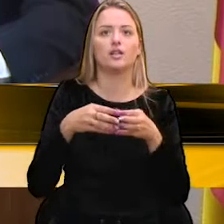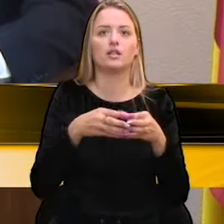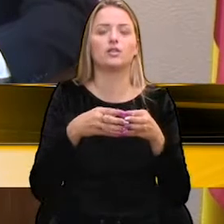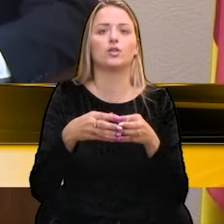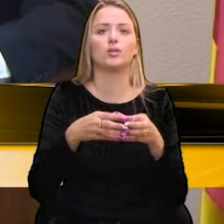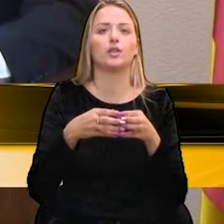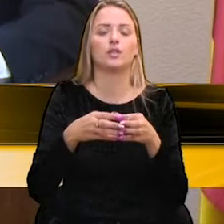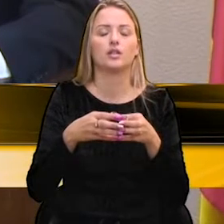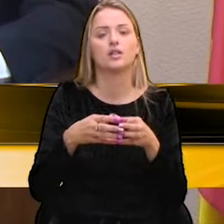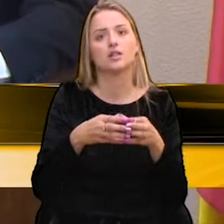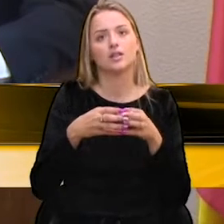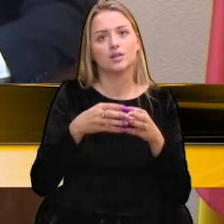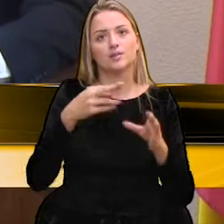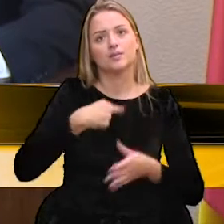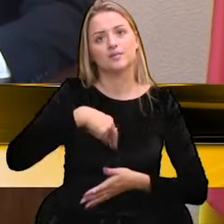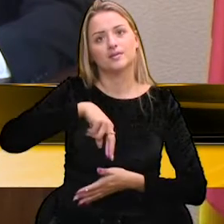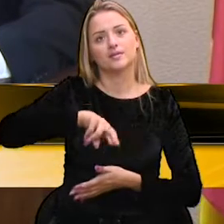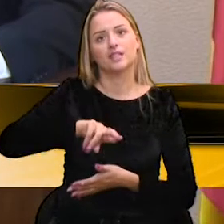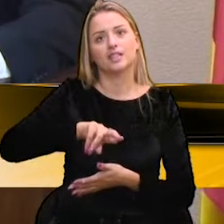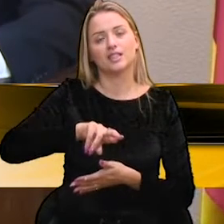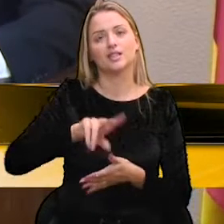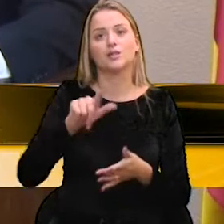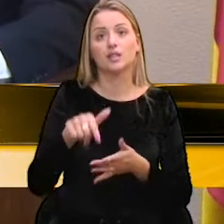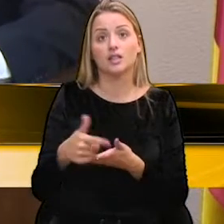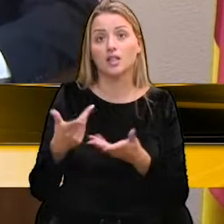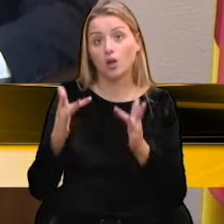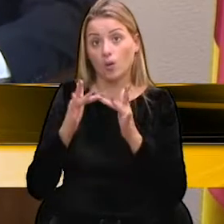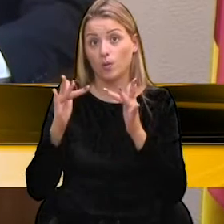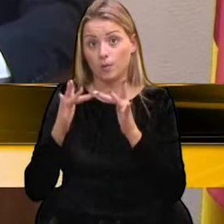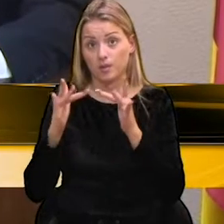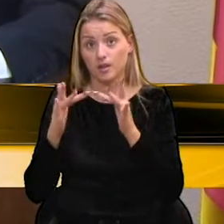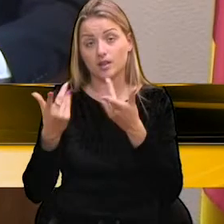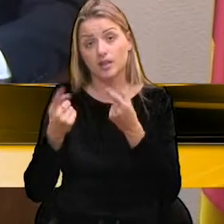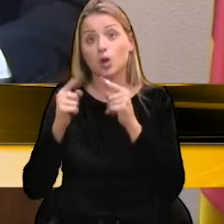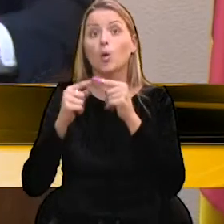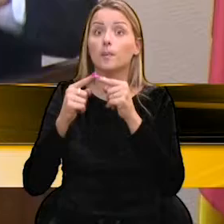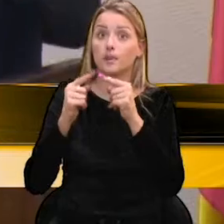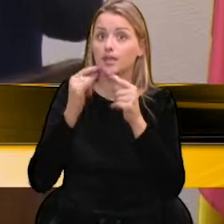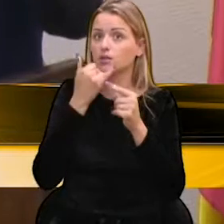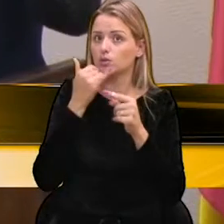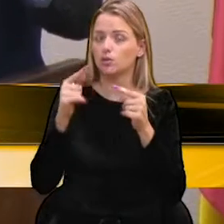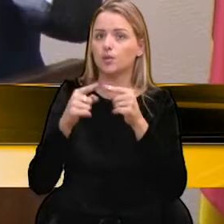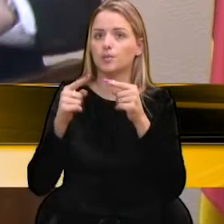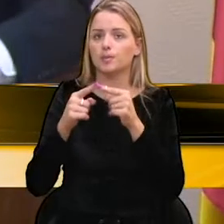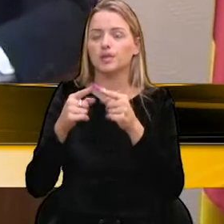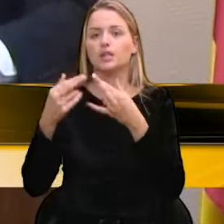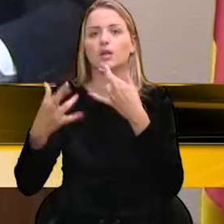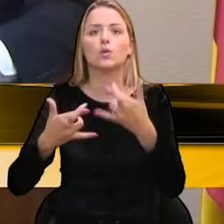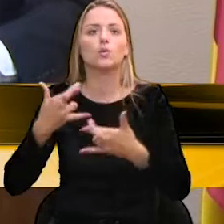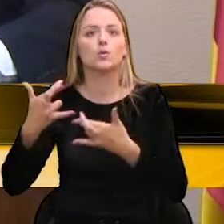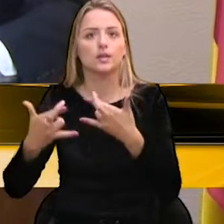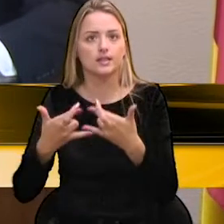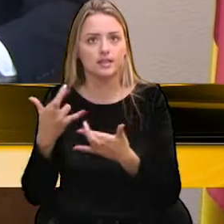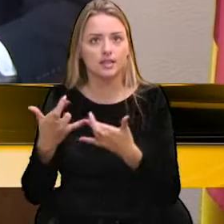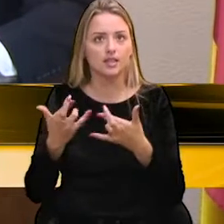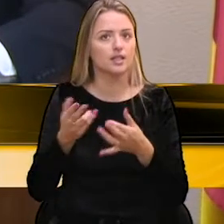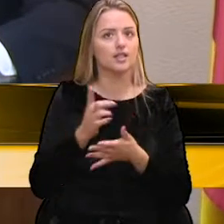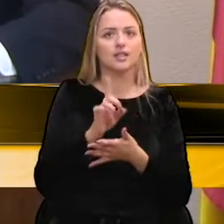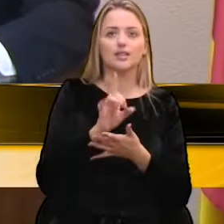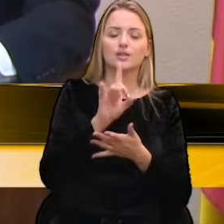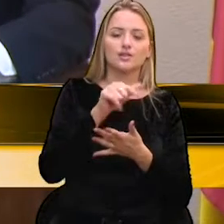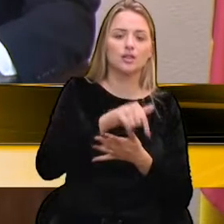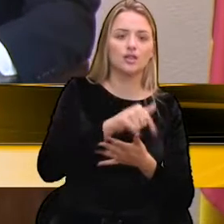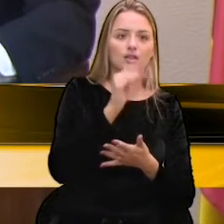religioso, que ao lado do turismo de lazer e de férias, hoje tem crescido muito não somente